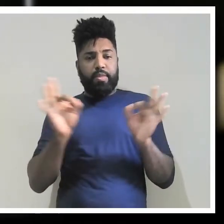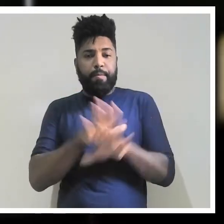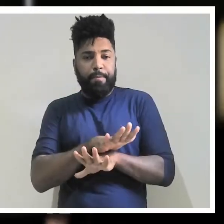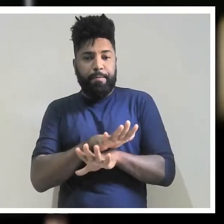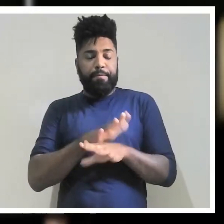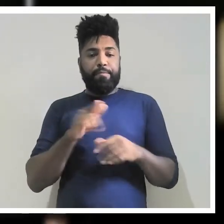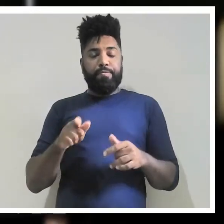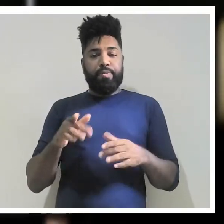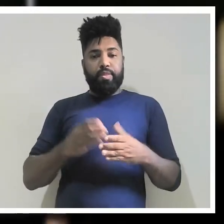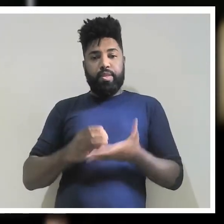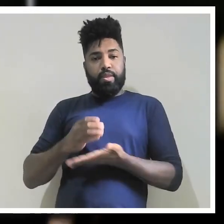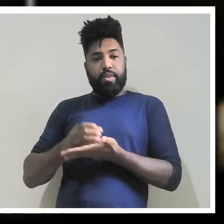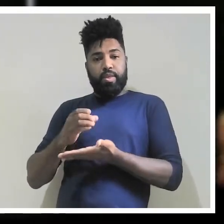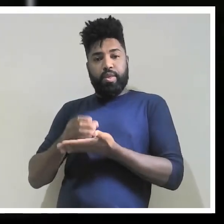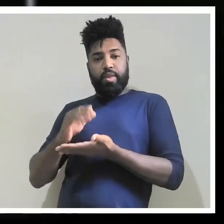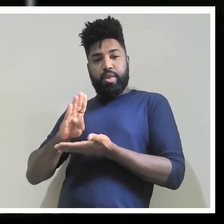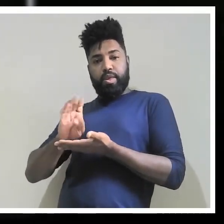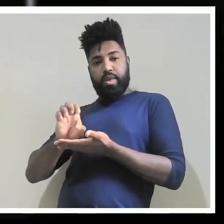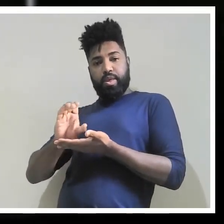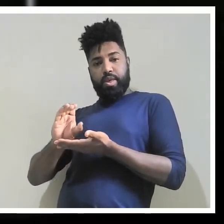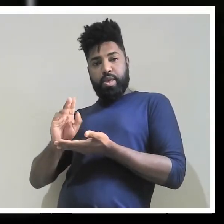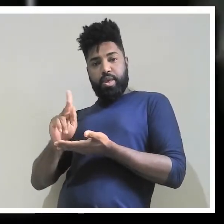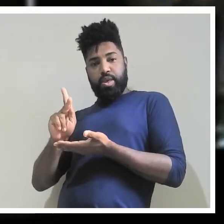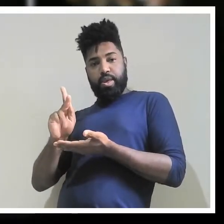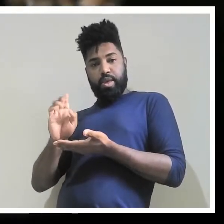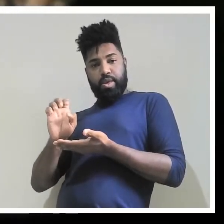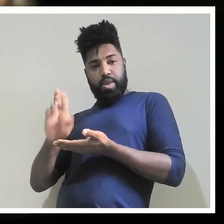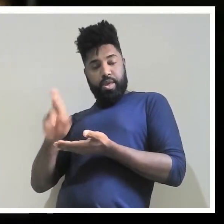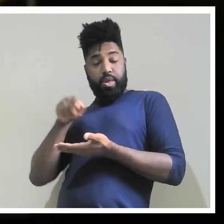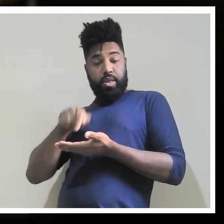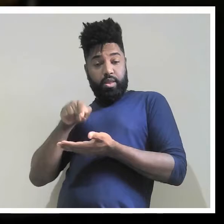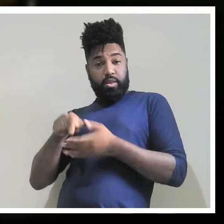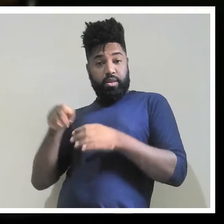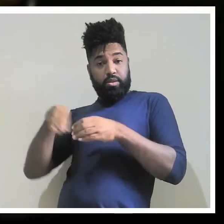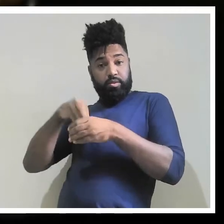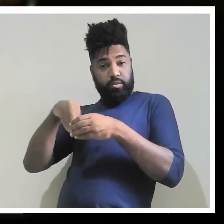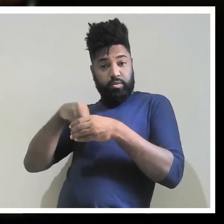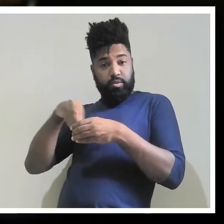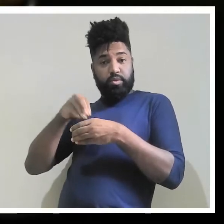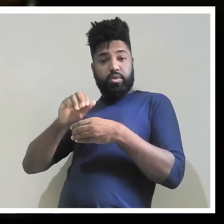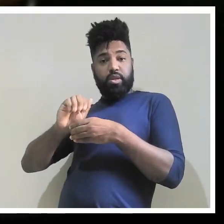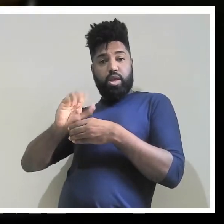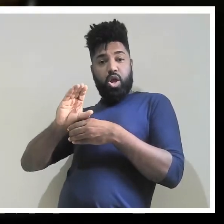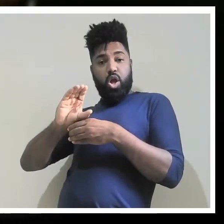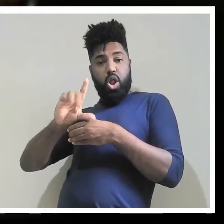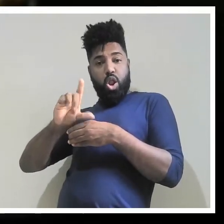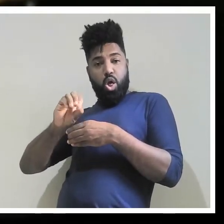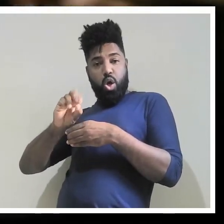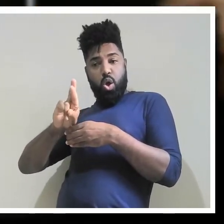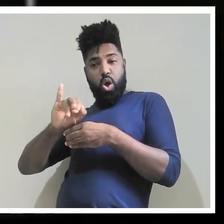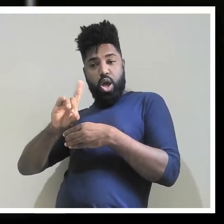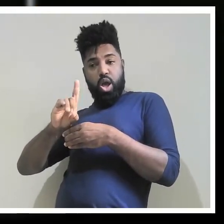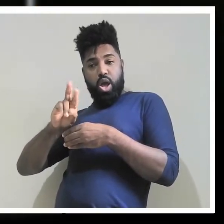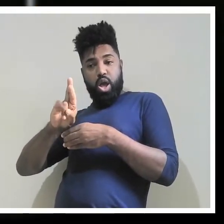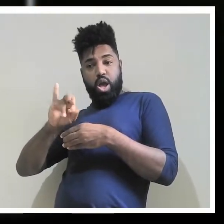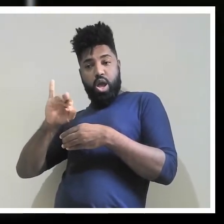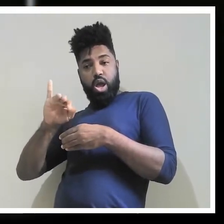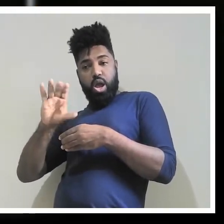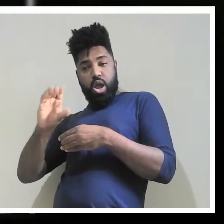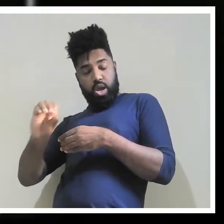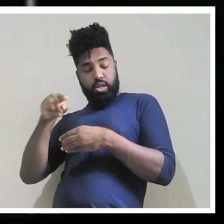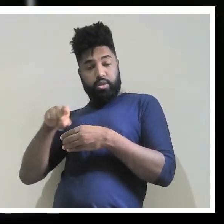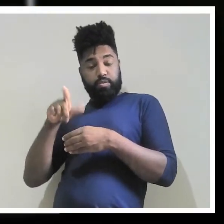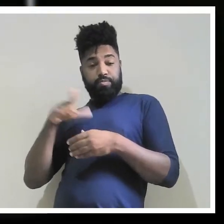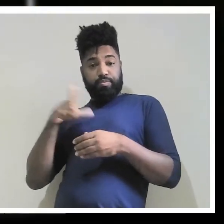com a solução coletora de amônia em cima dele, que é a solução de ácido clorídrico. E ainda vou acoplar uma garra para segurar a